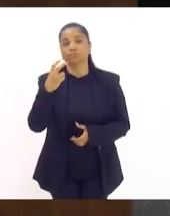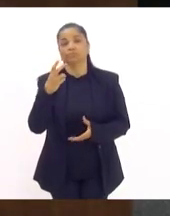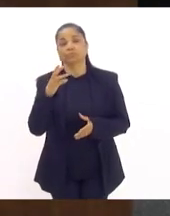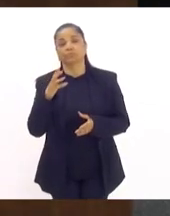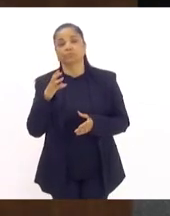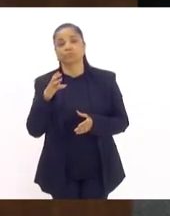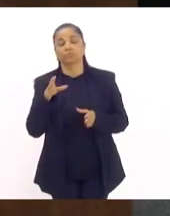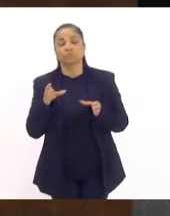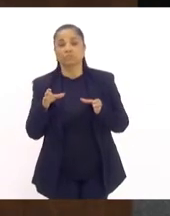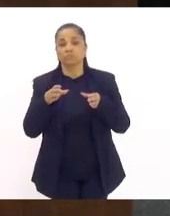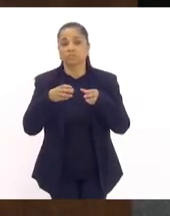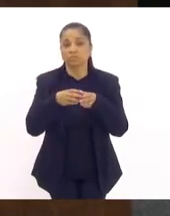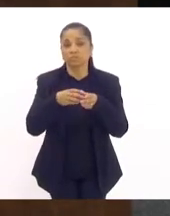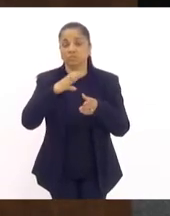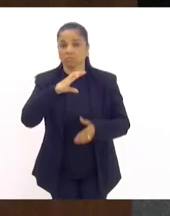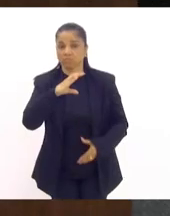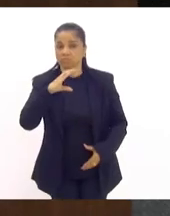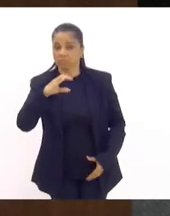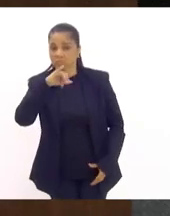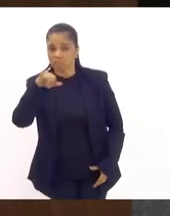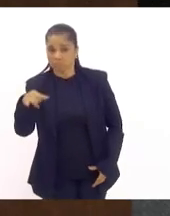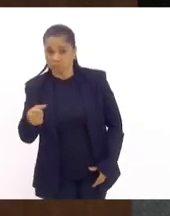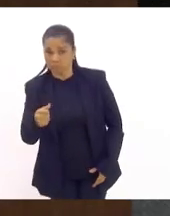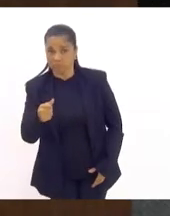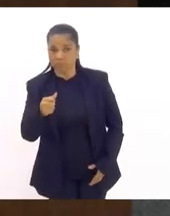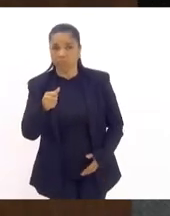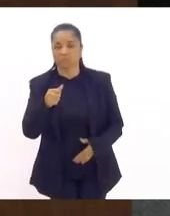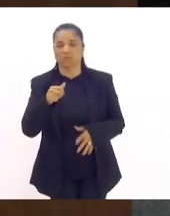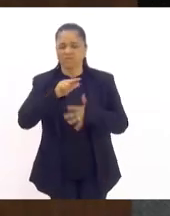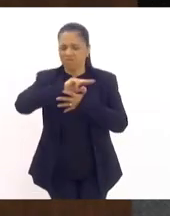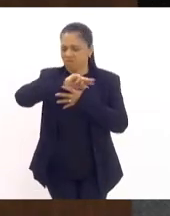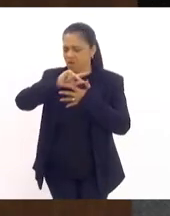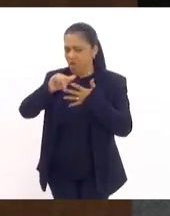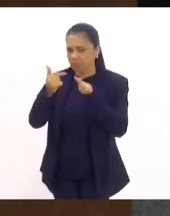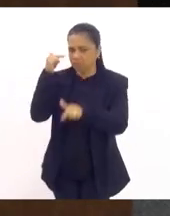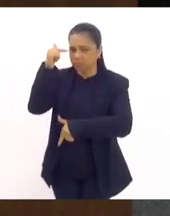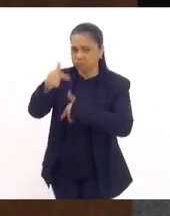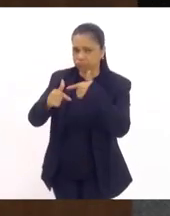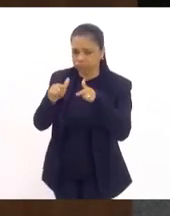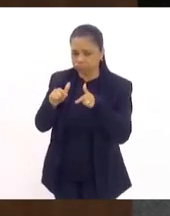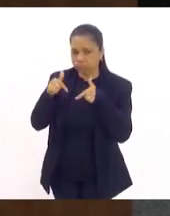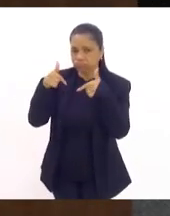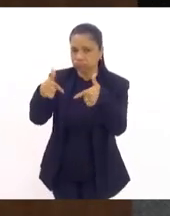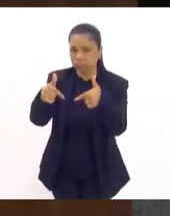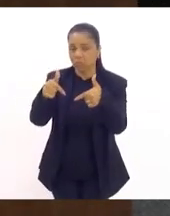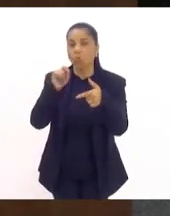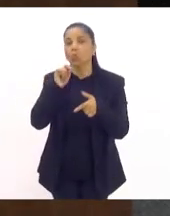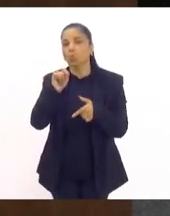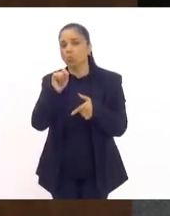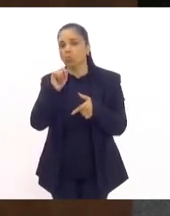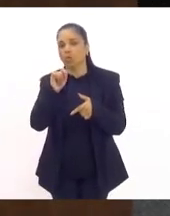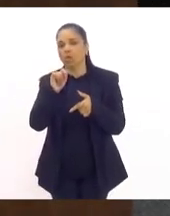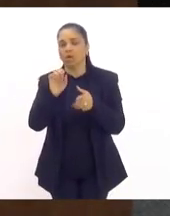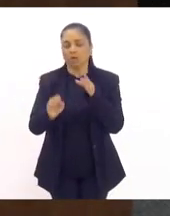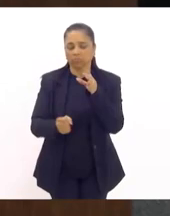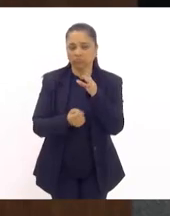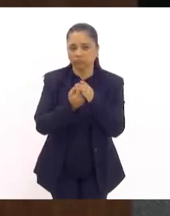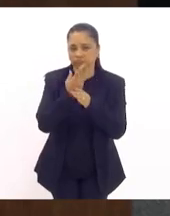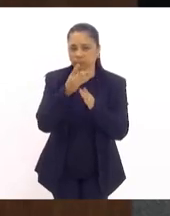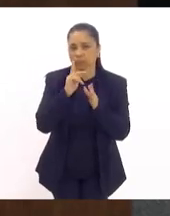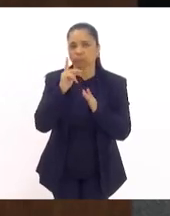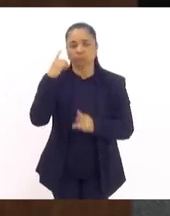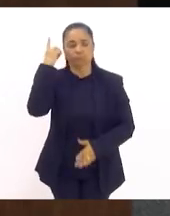membro da CCJ, várias iniciativas de garantir a autoria para os